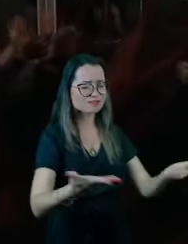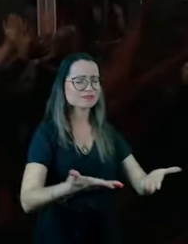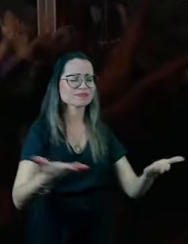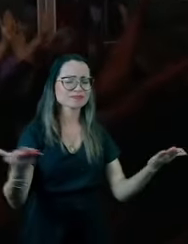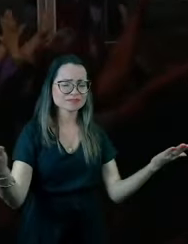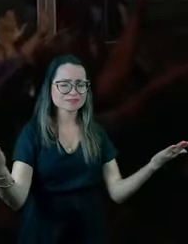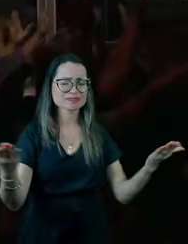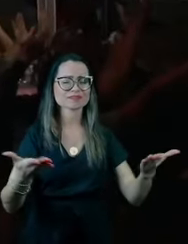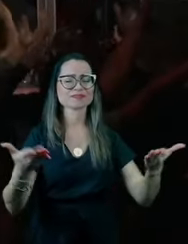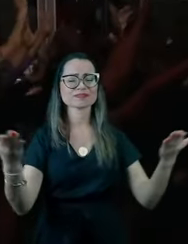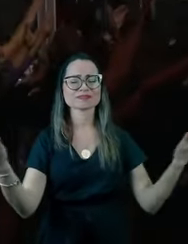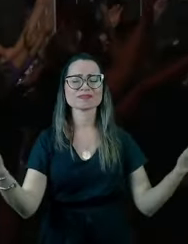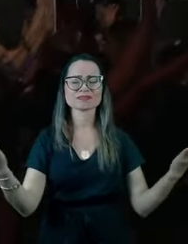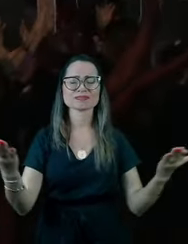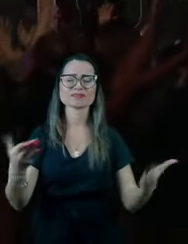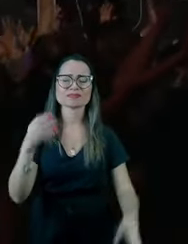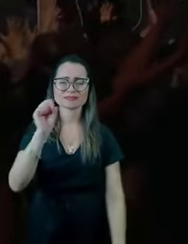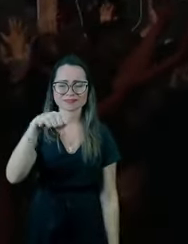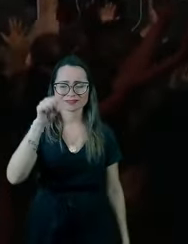Isso.